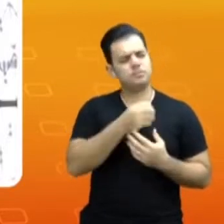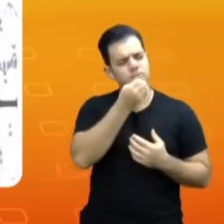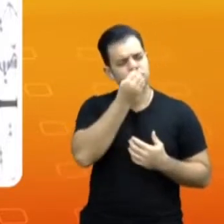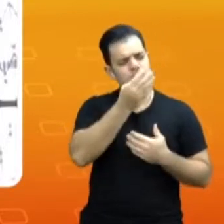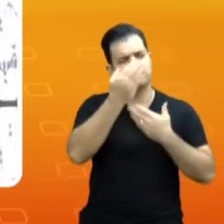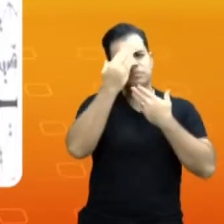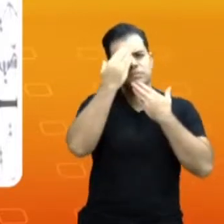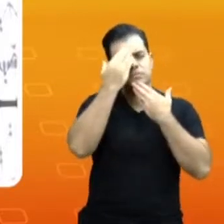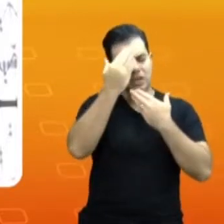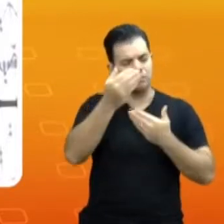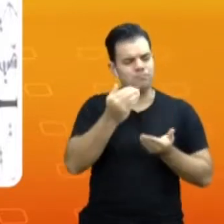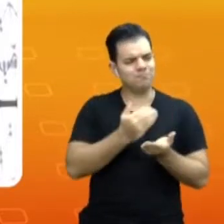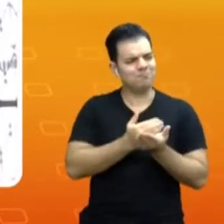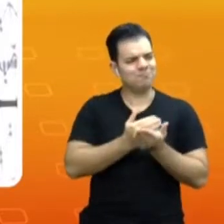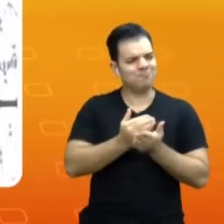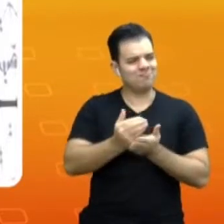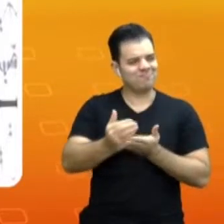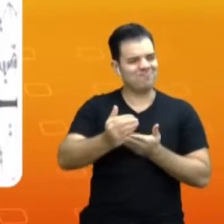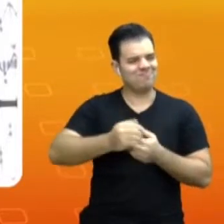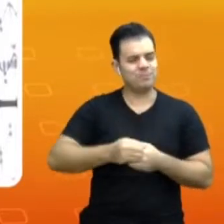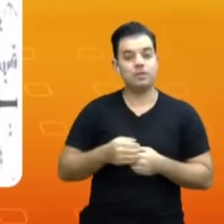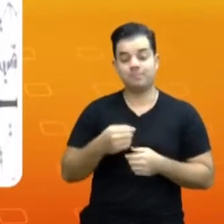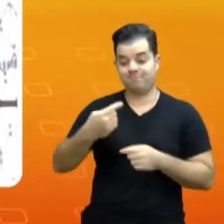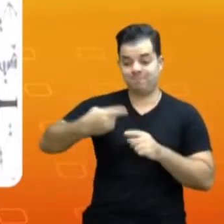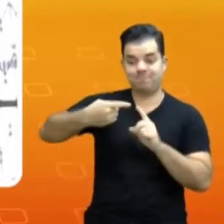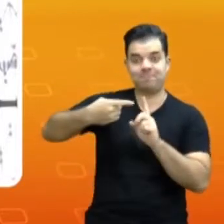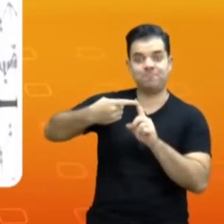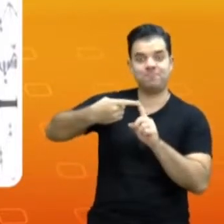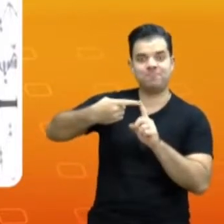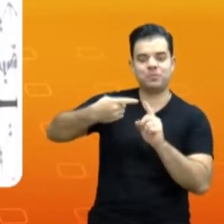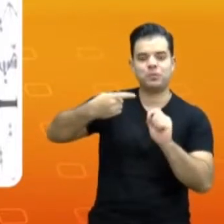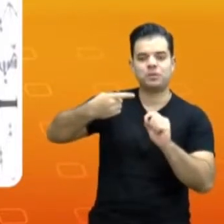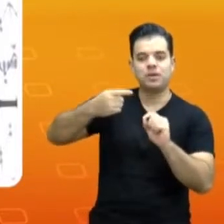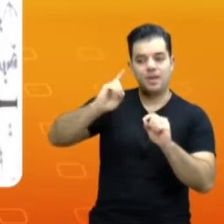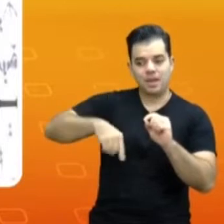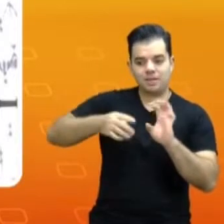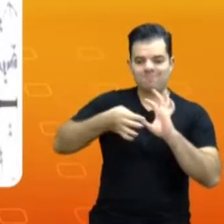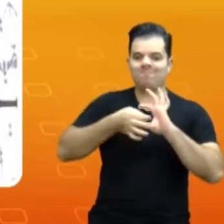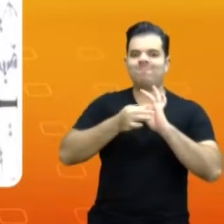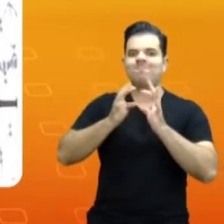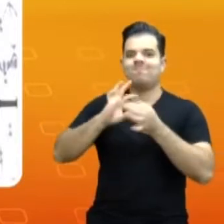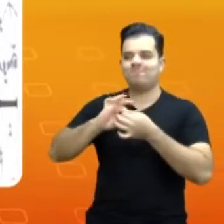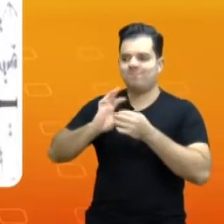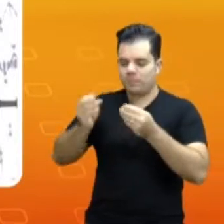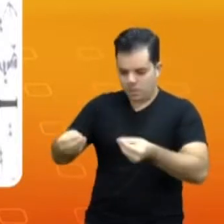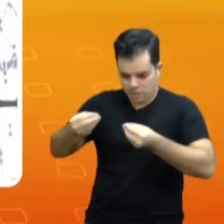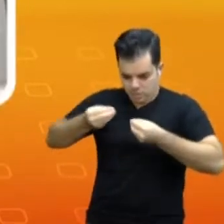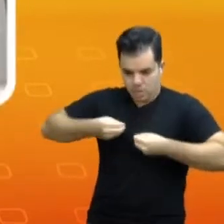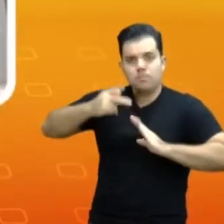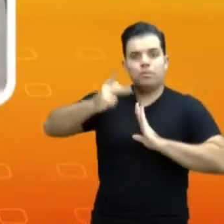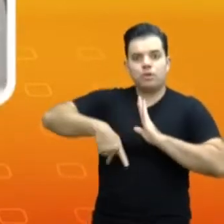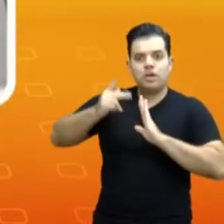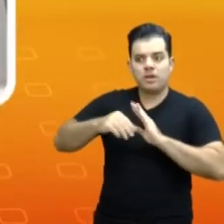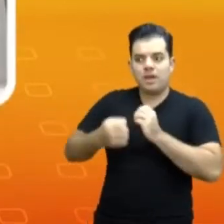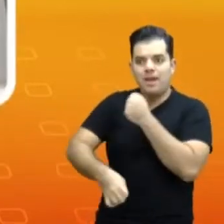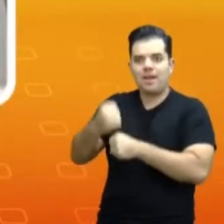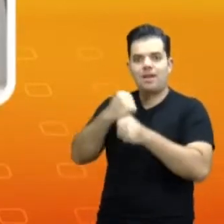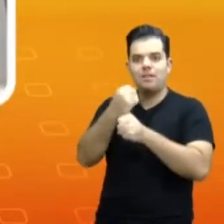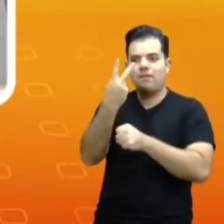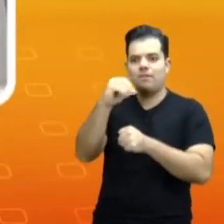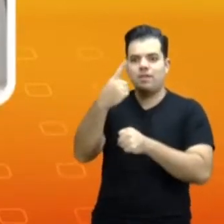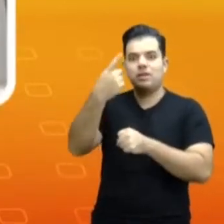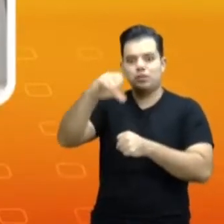Obrigado. Vamos lá. Primeiro, essa Olimpíada chegou para a gente em 2019, já com